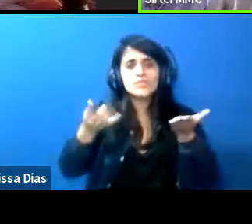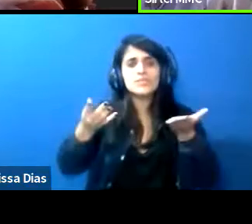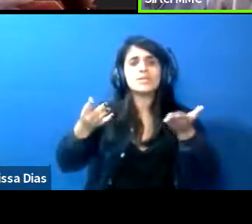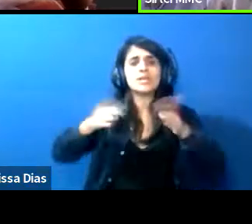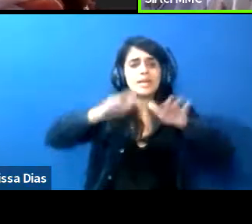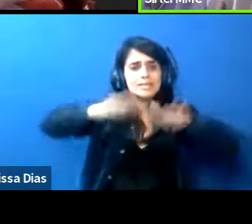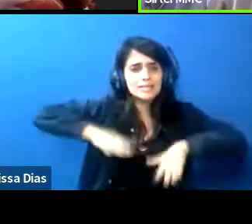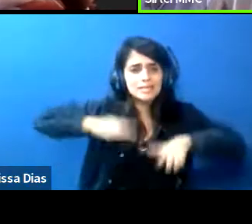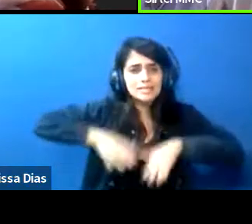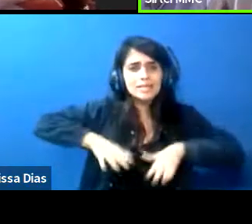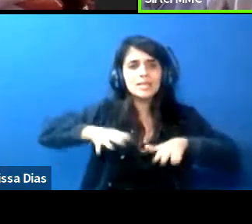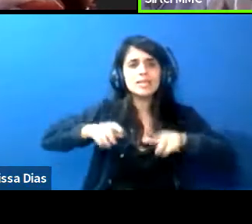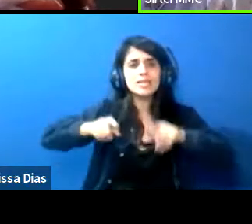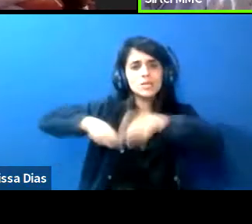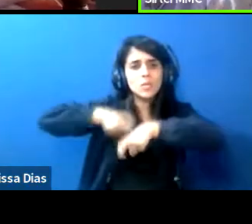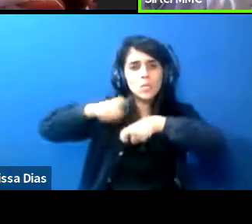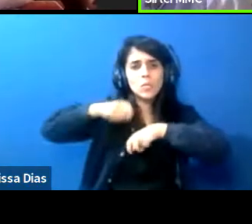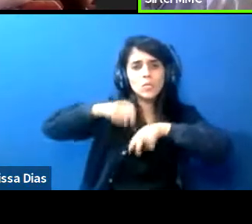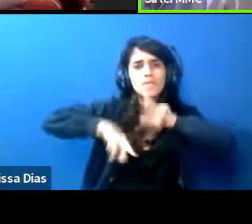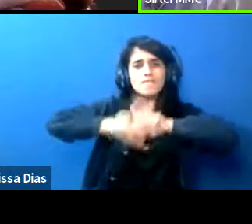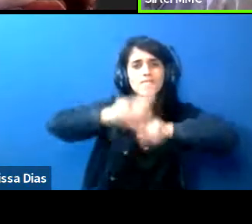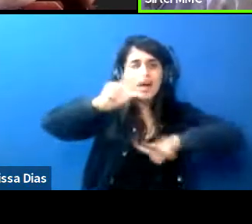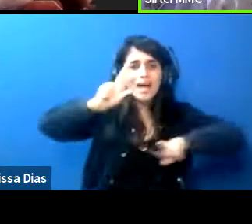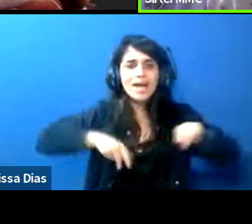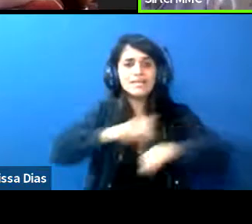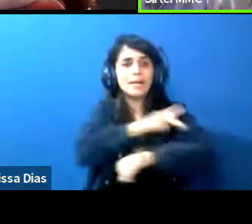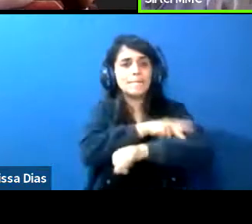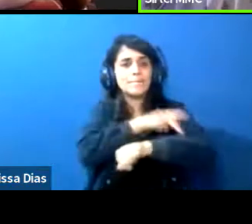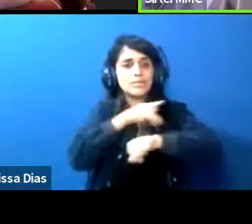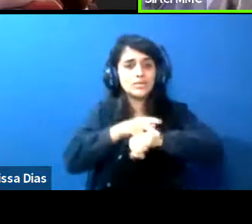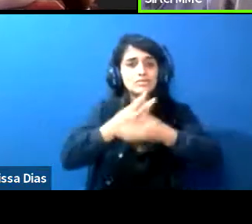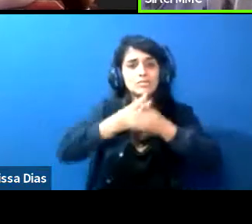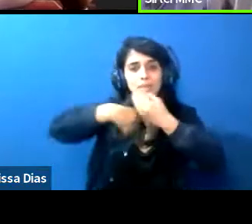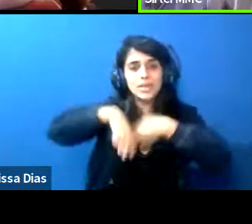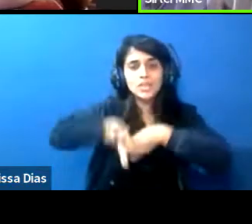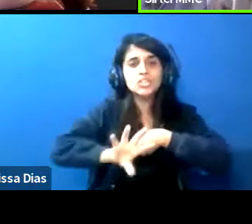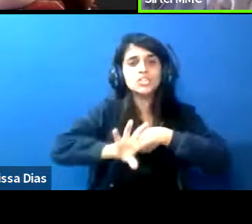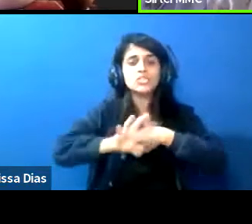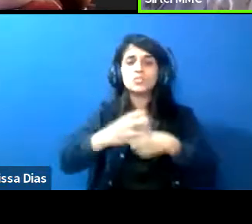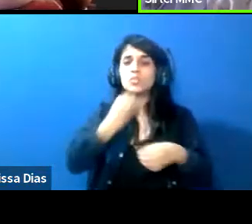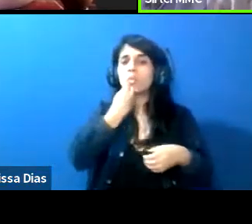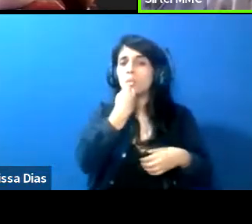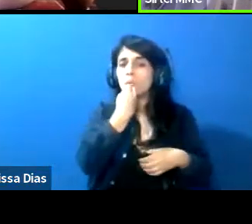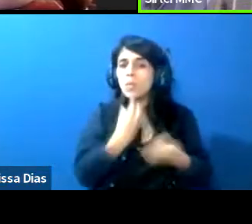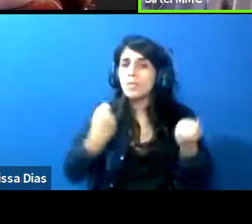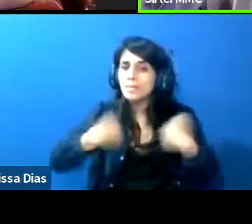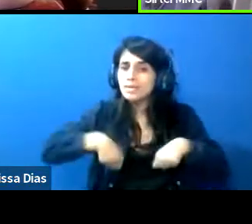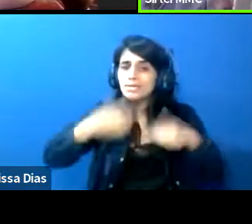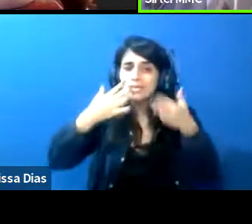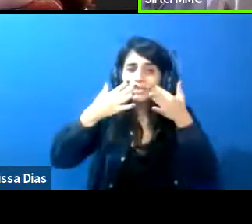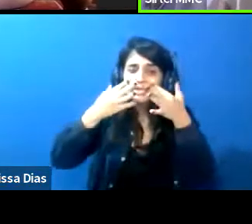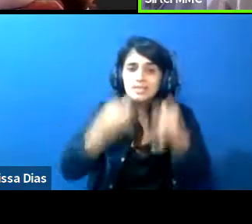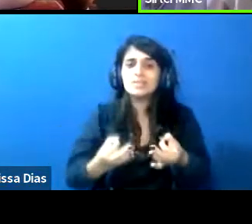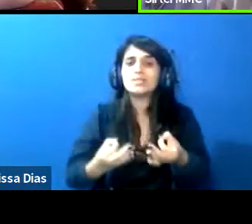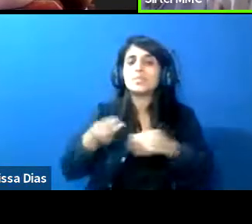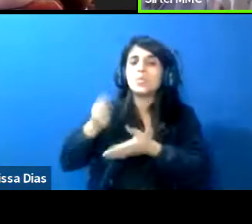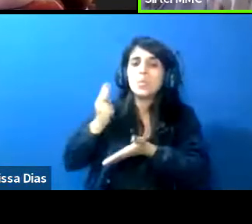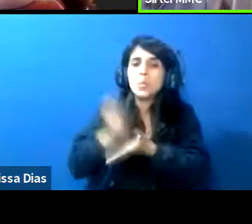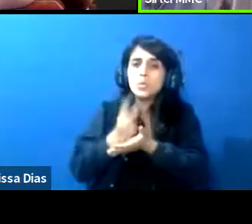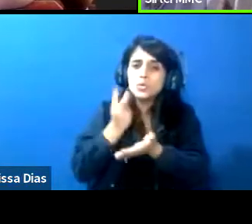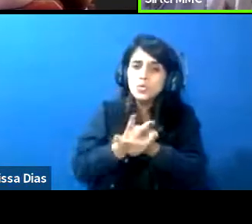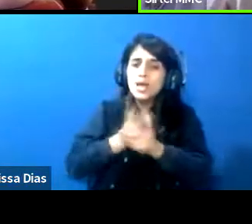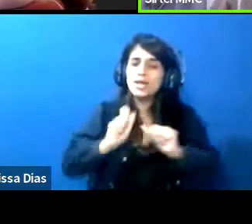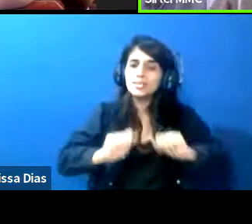a acolhida do diverso, a pedagogia da sensibilidade. Vamos dar continuidade nas grandes